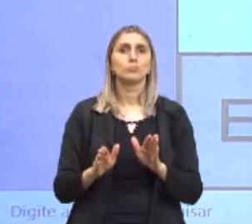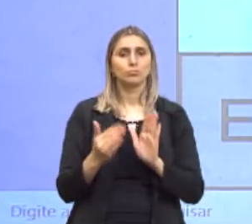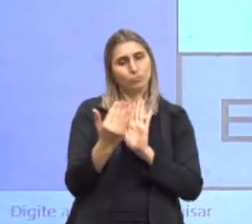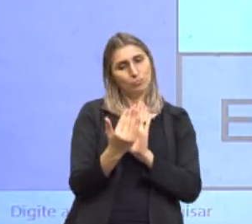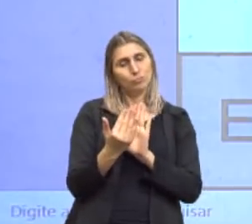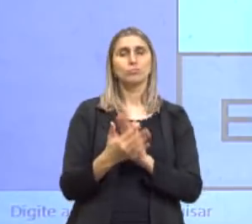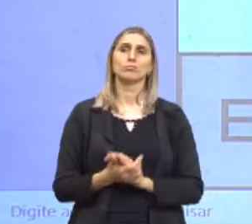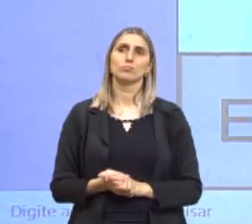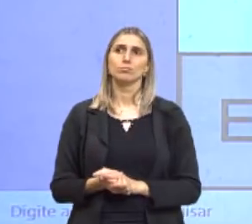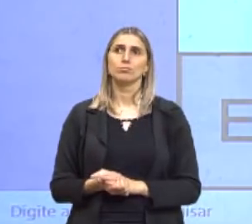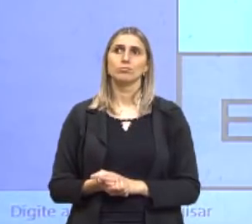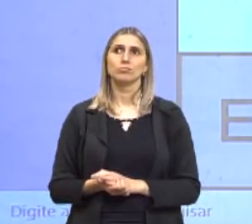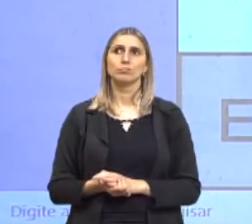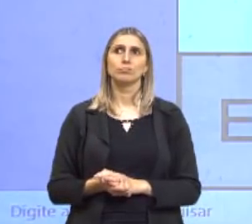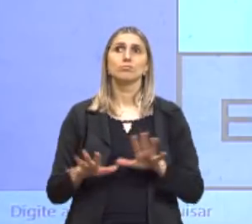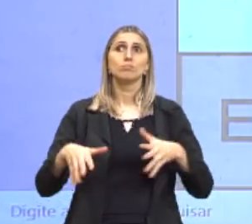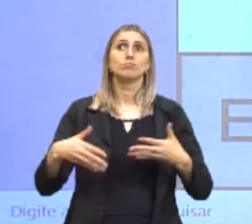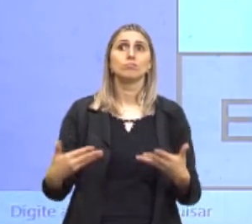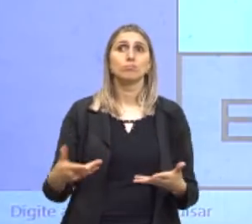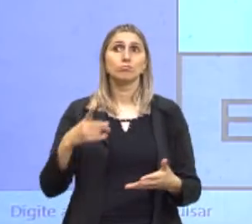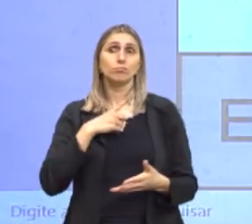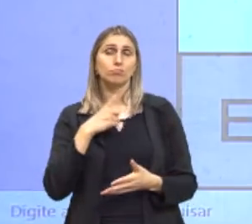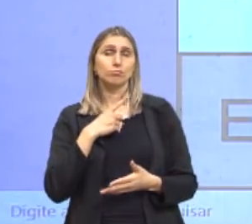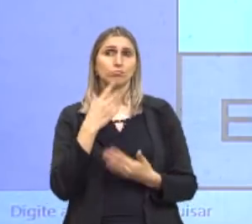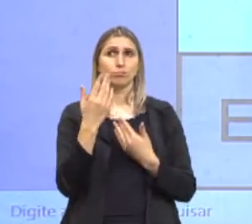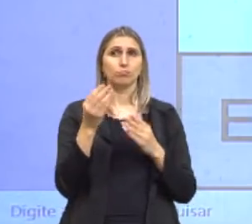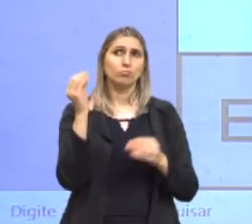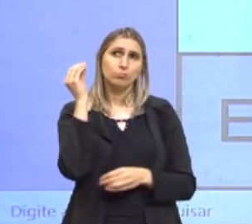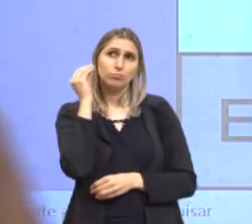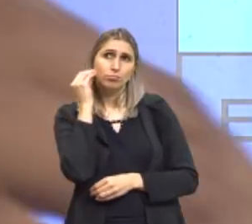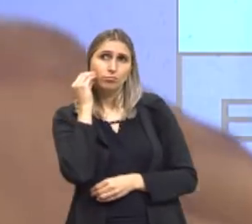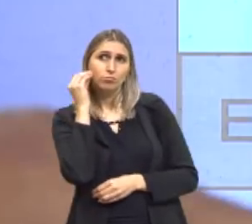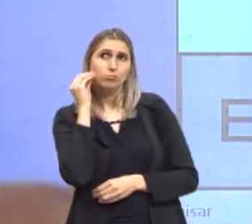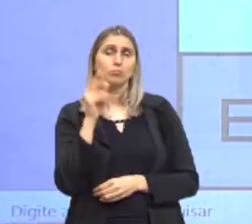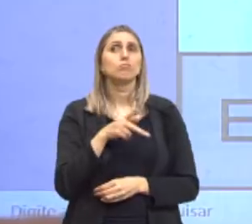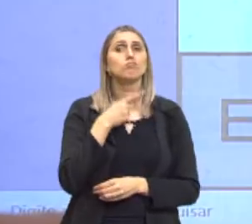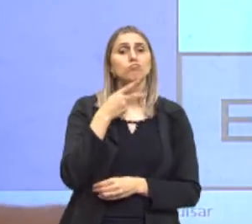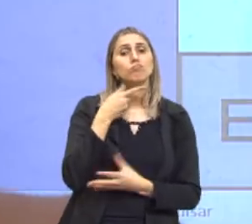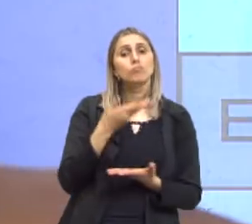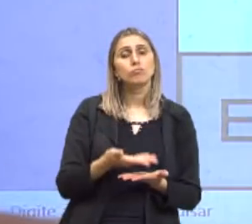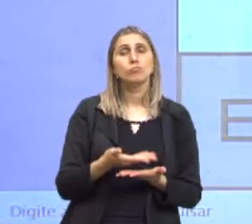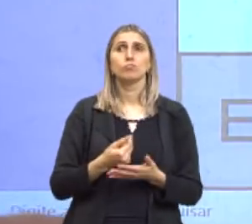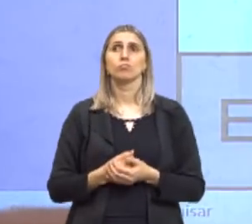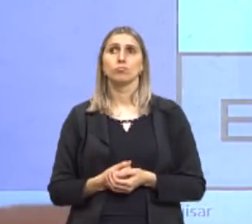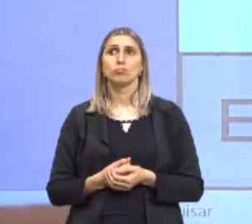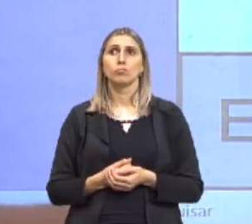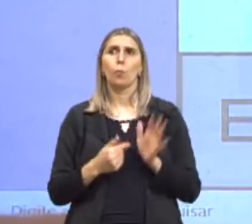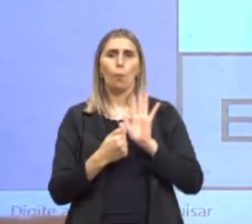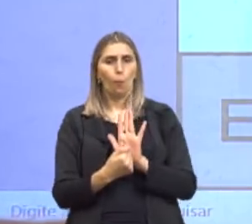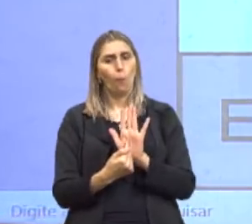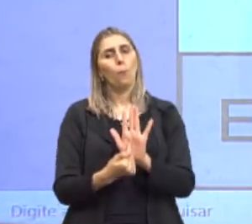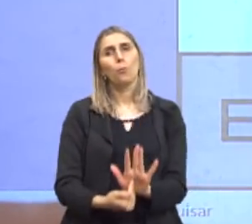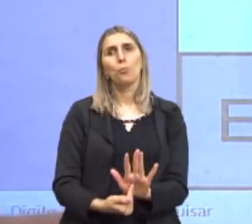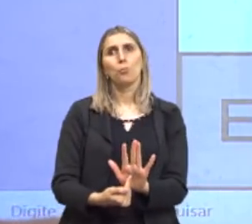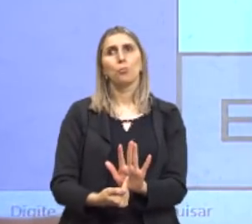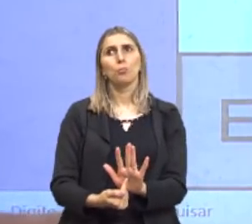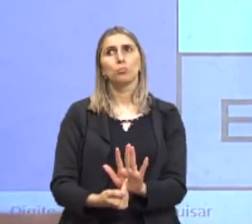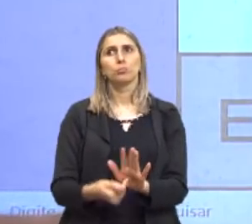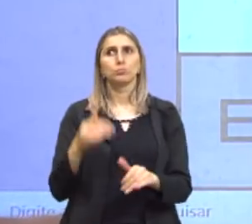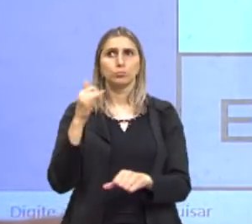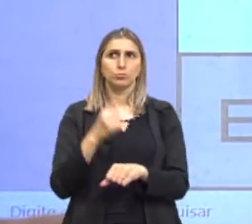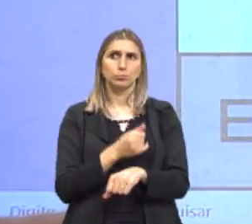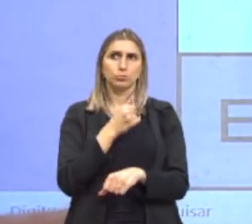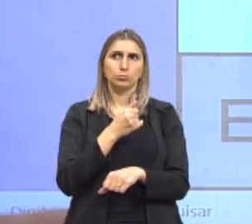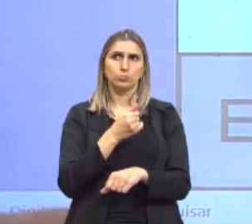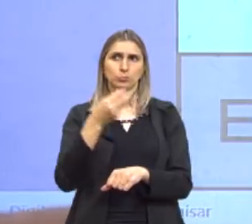eles. Então, aqui eu tenho um experimento que diz o seguinte, me mostra o seguinte, esse objeto